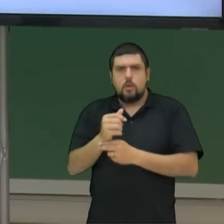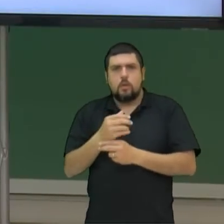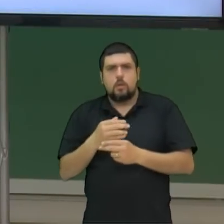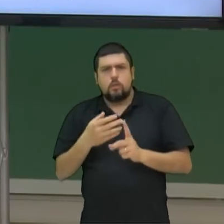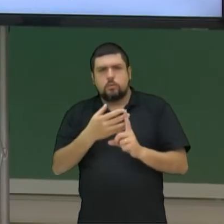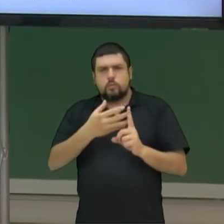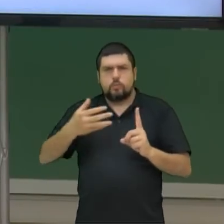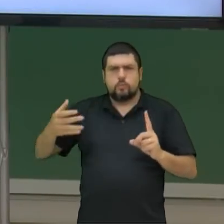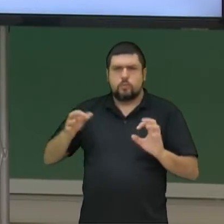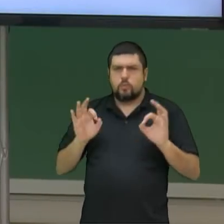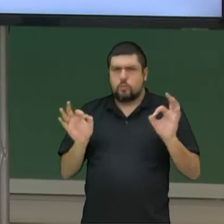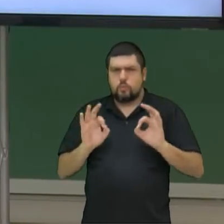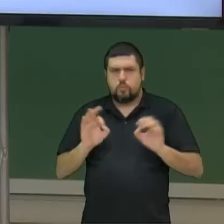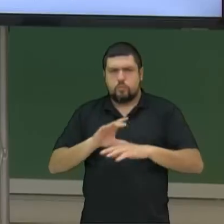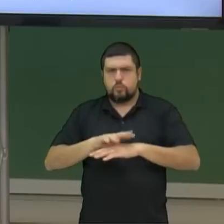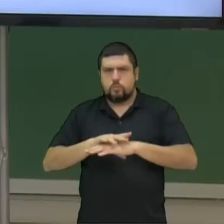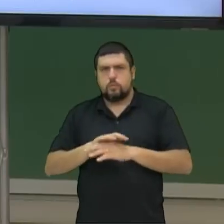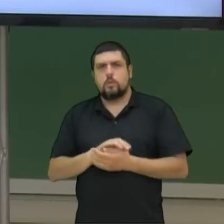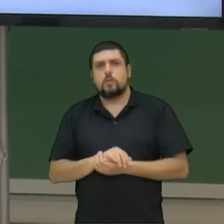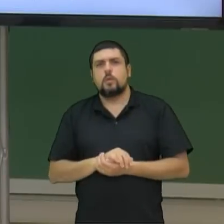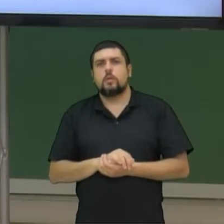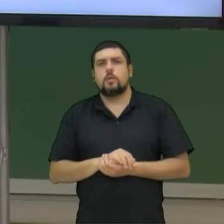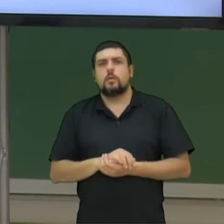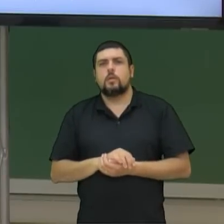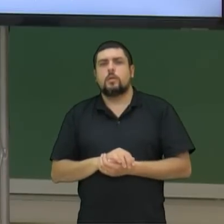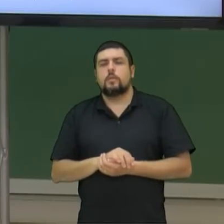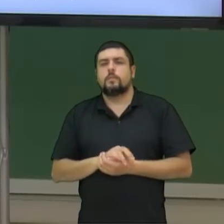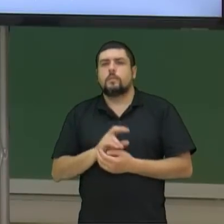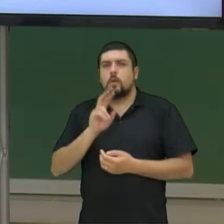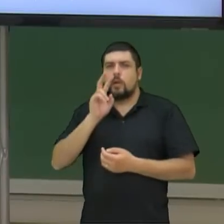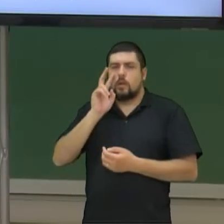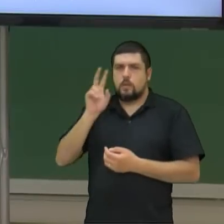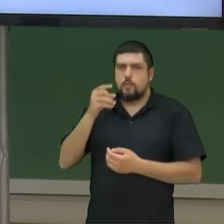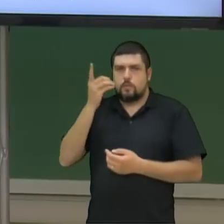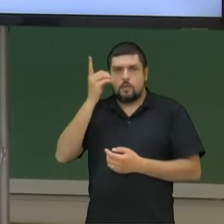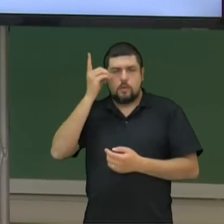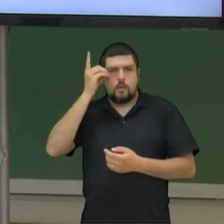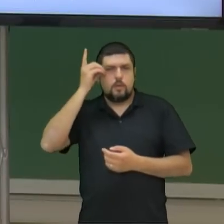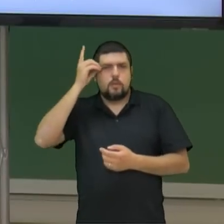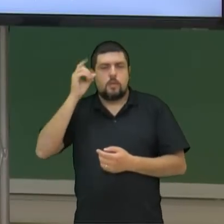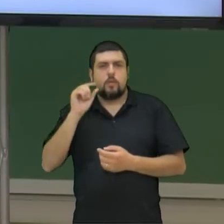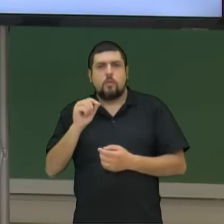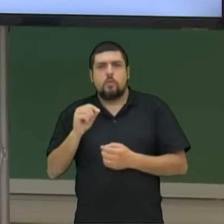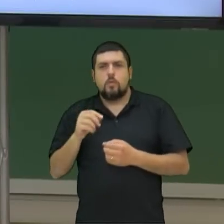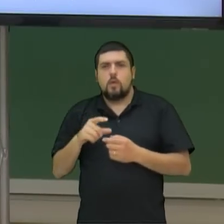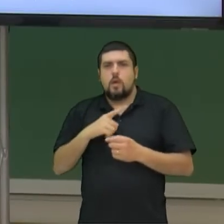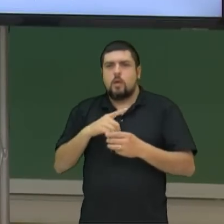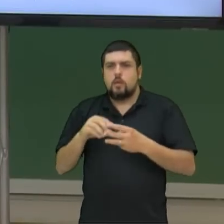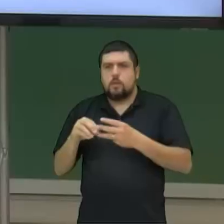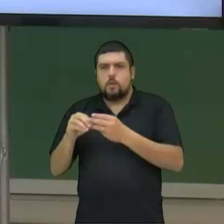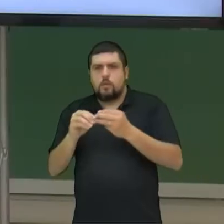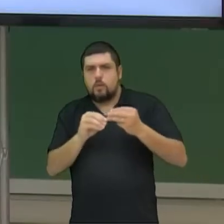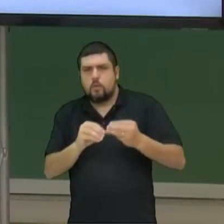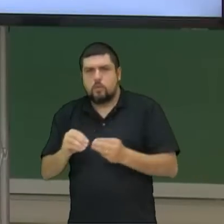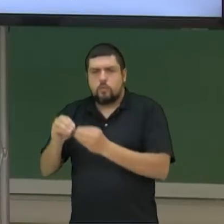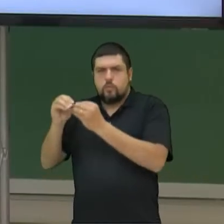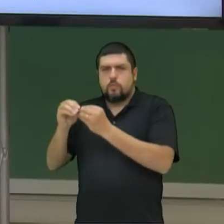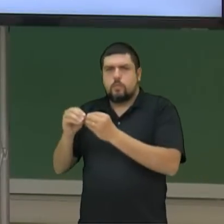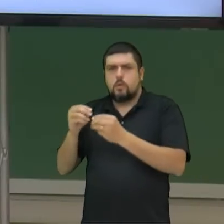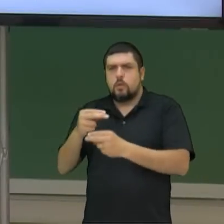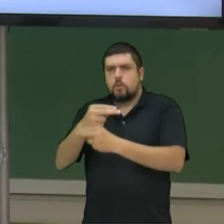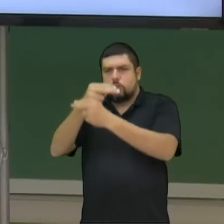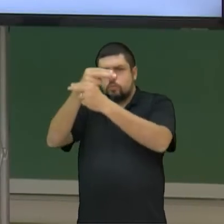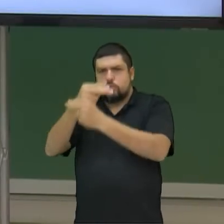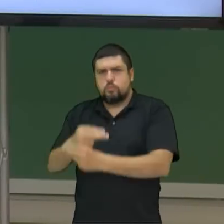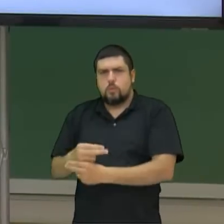síndromes cromossômicas? A gente viu que no caso da síndrome de Down, quando tem a translocação robertsoniana, ela tem 46 e tem